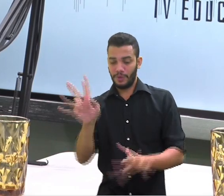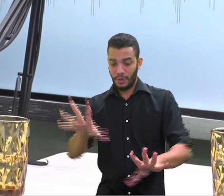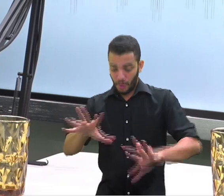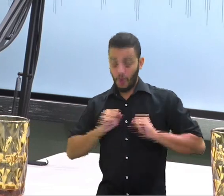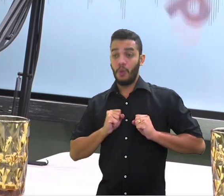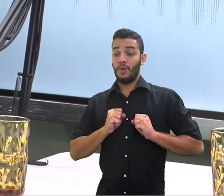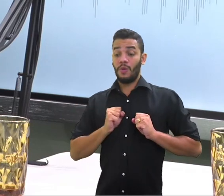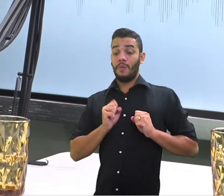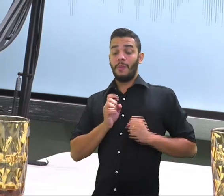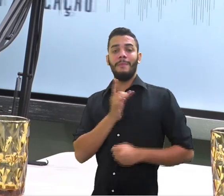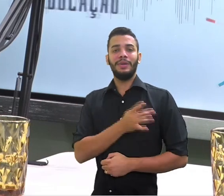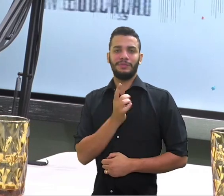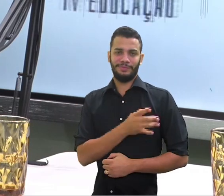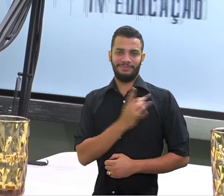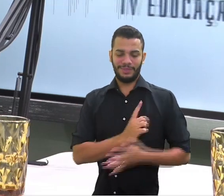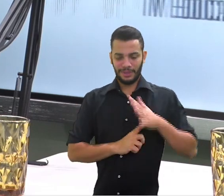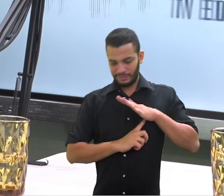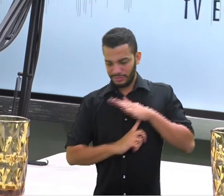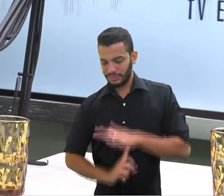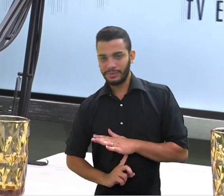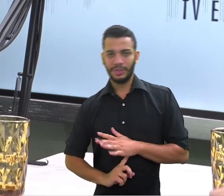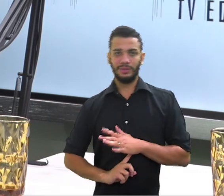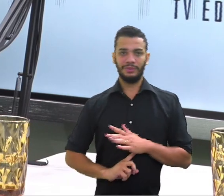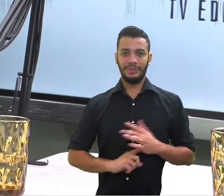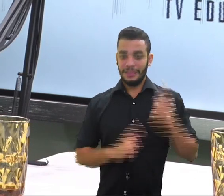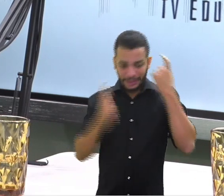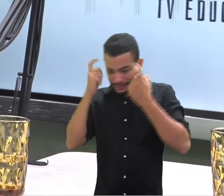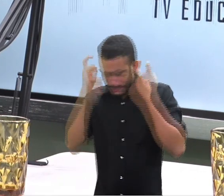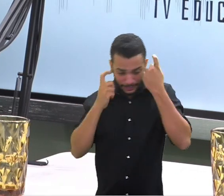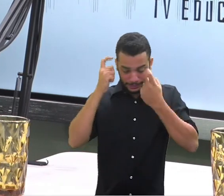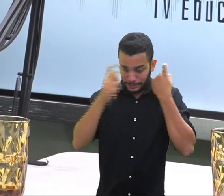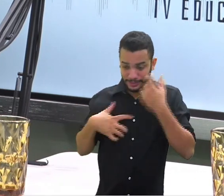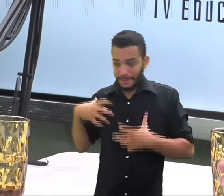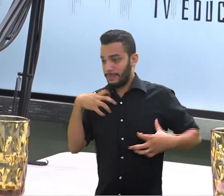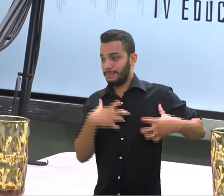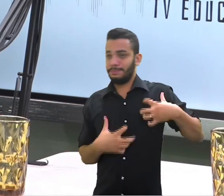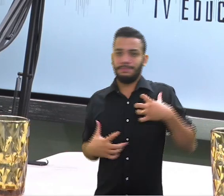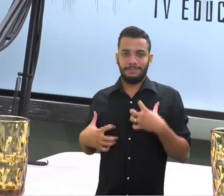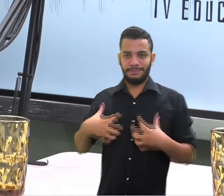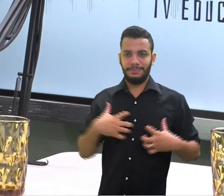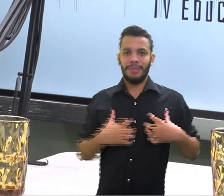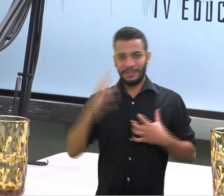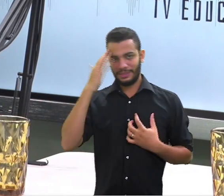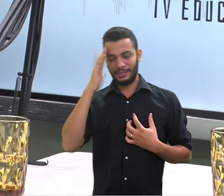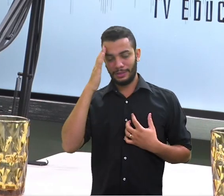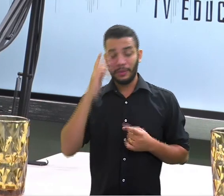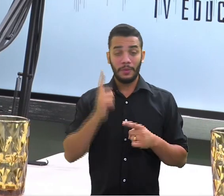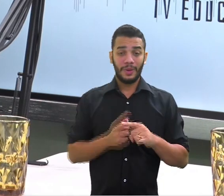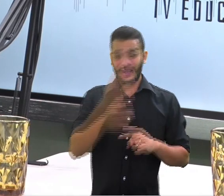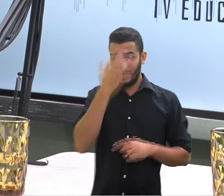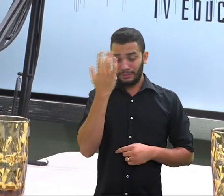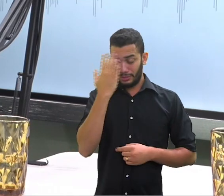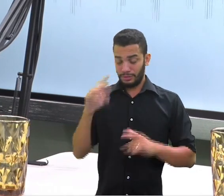medo. Então, isso atrapalha o aprendizado, isso dificulta, no caso, a convivência dentro de sala de aula. Então, os